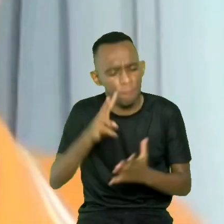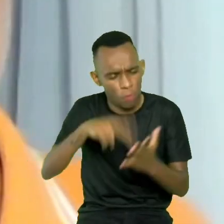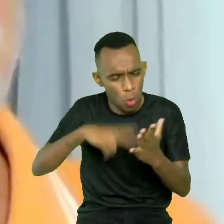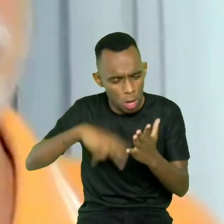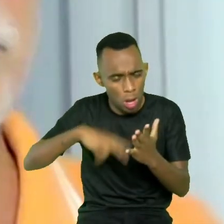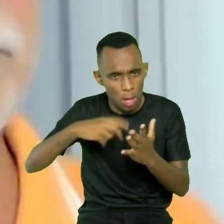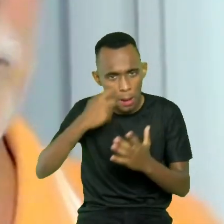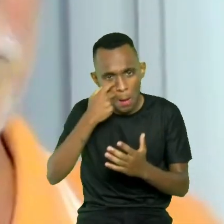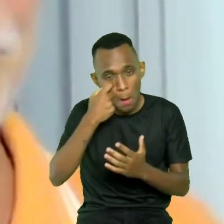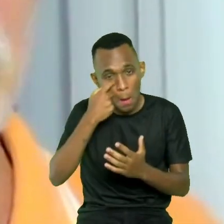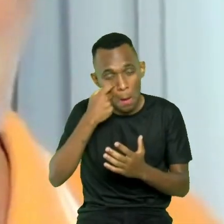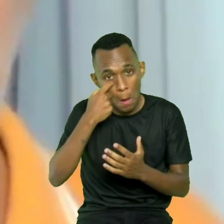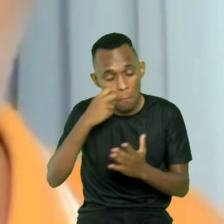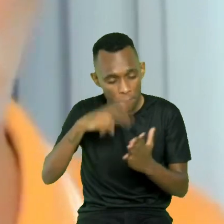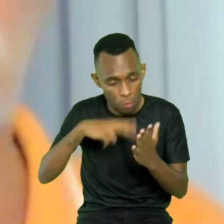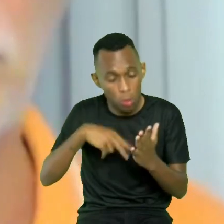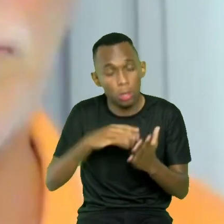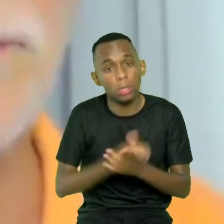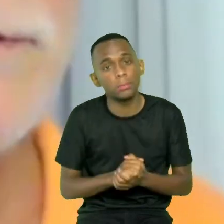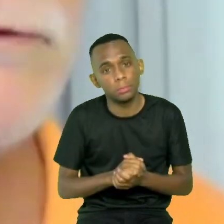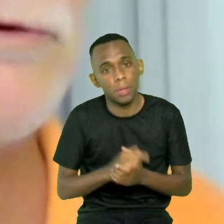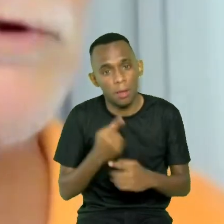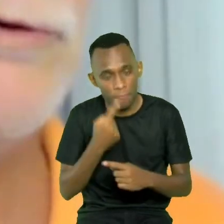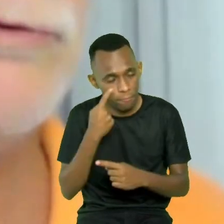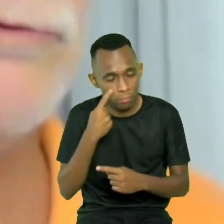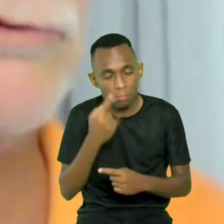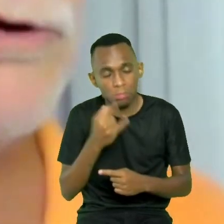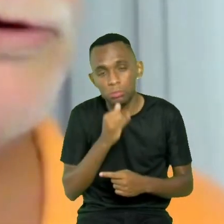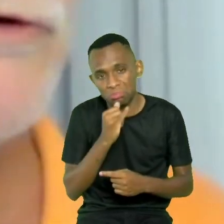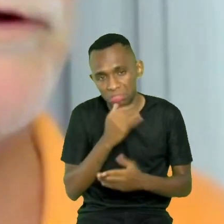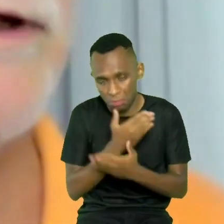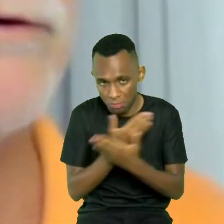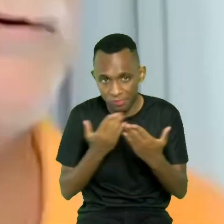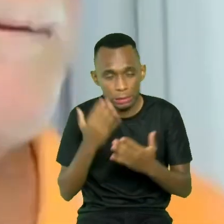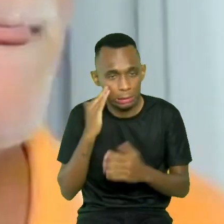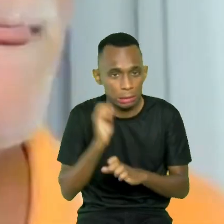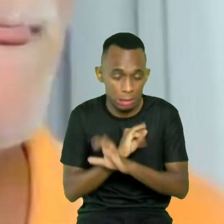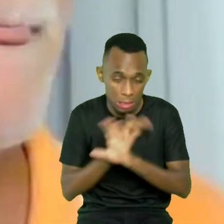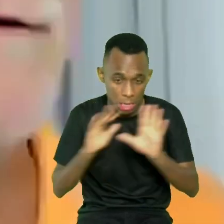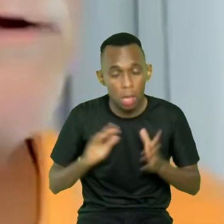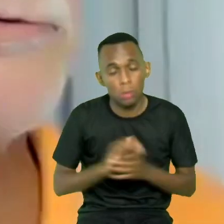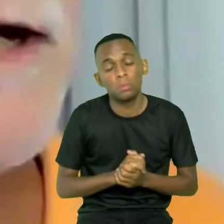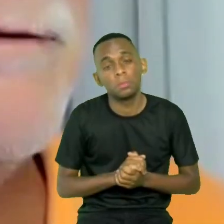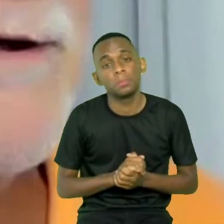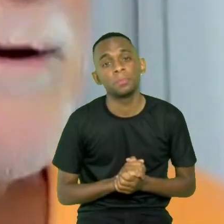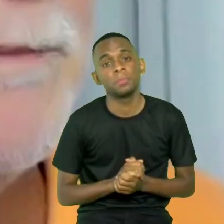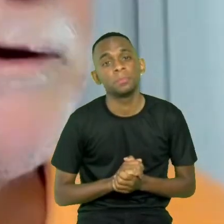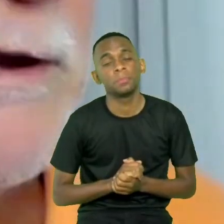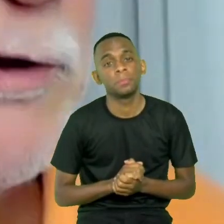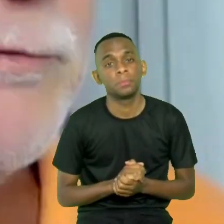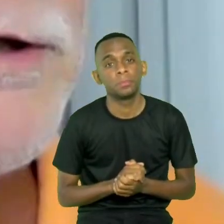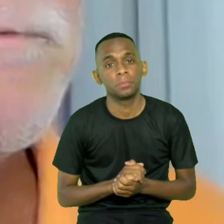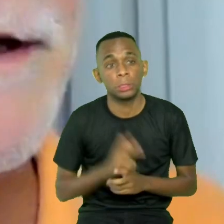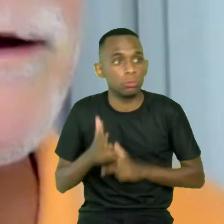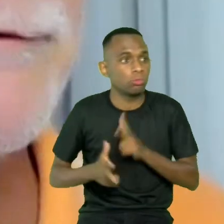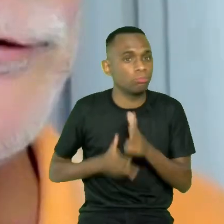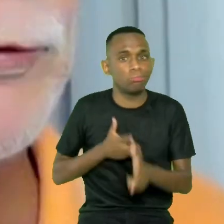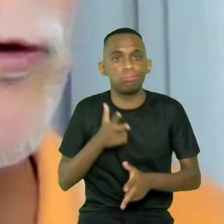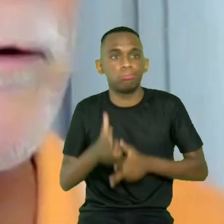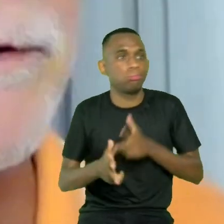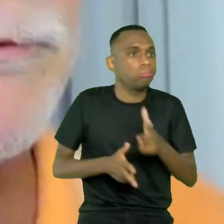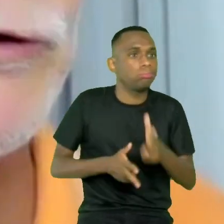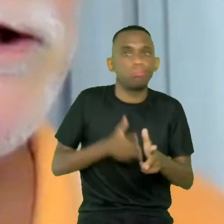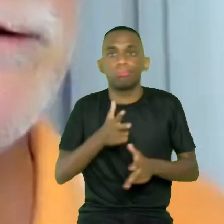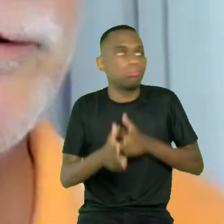para exemplificar Ilustrar. o que eu estou dizendo. Vem o trem, vem apitando, vem depressa,